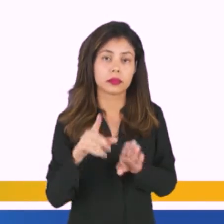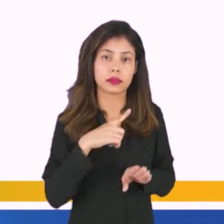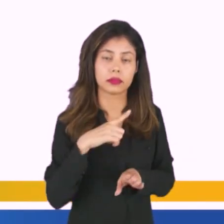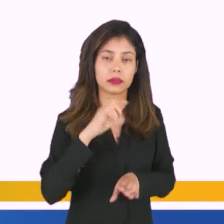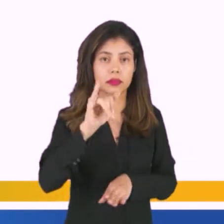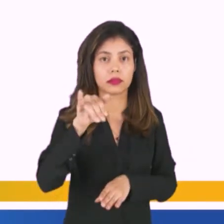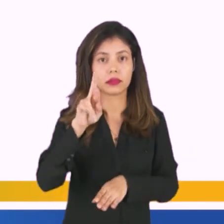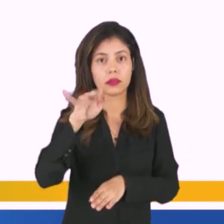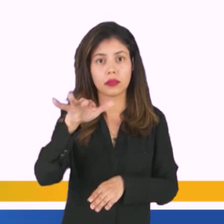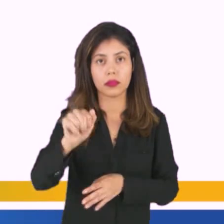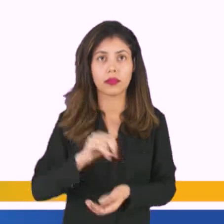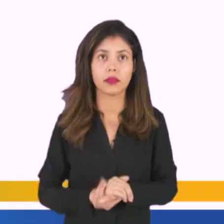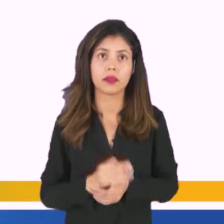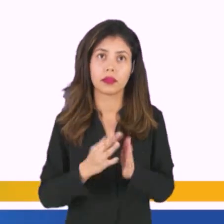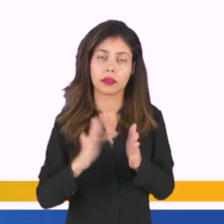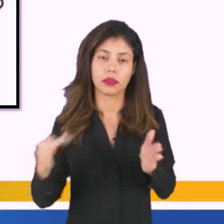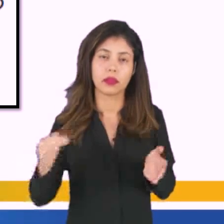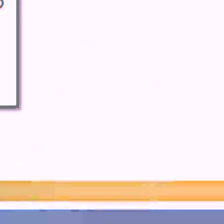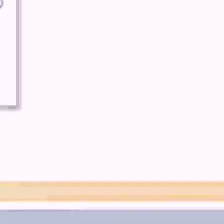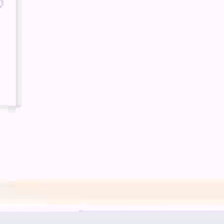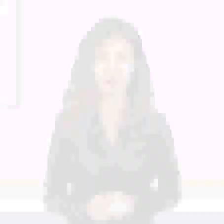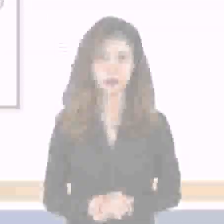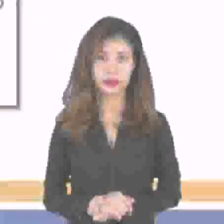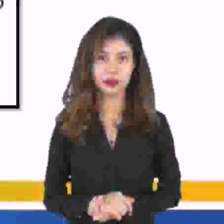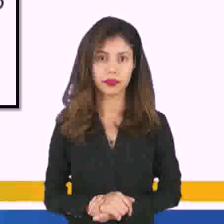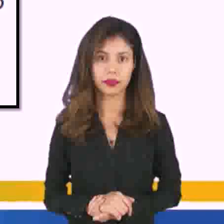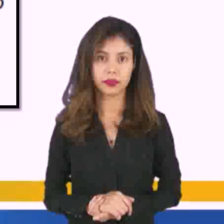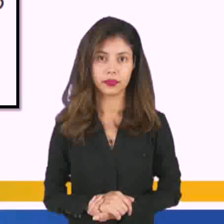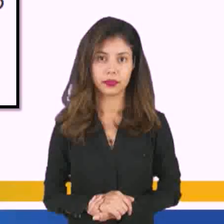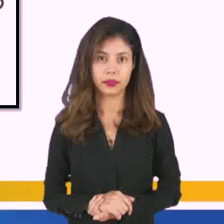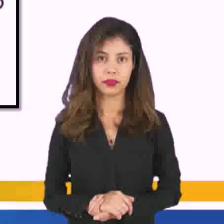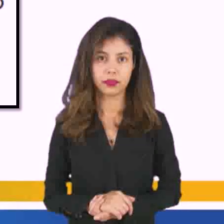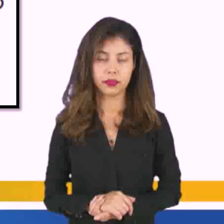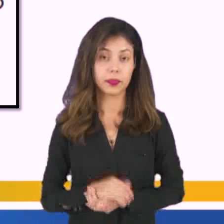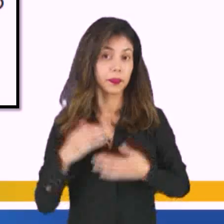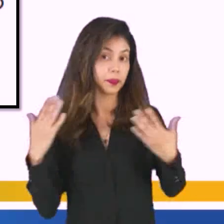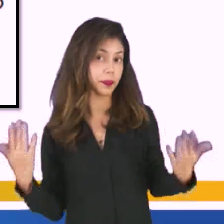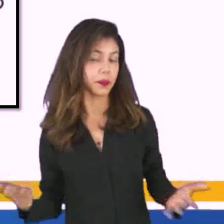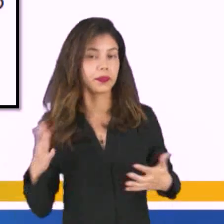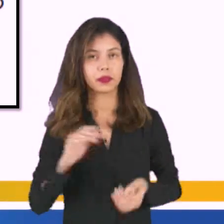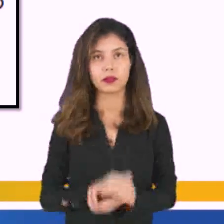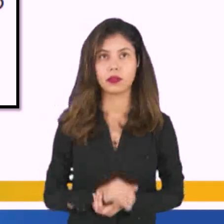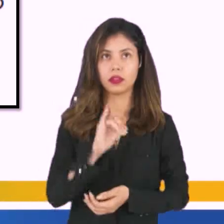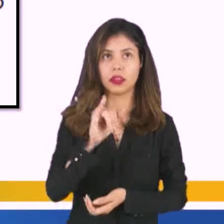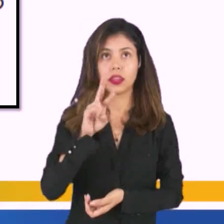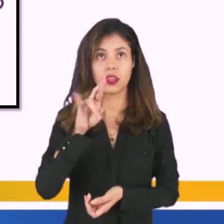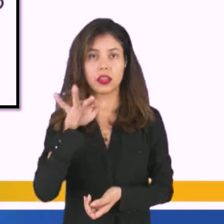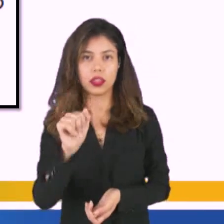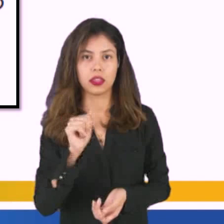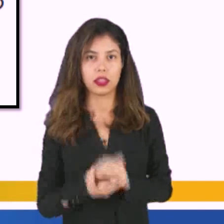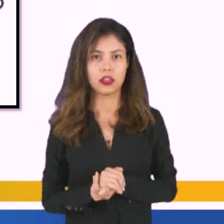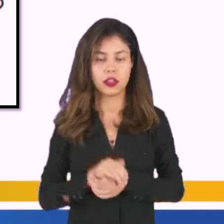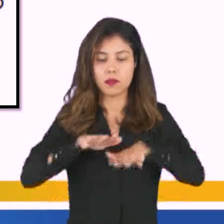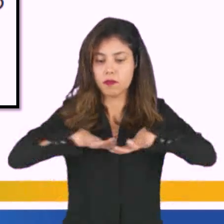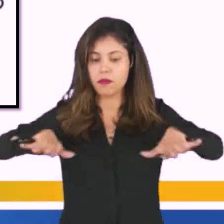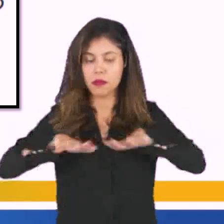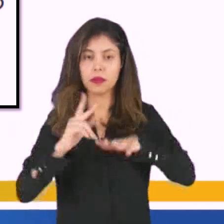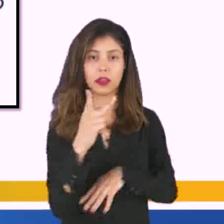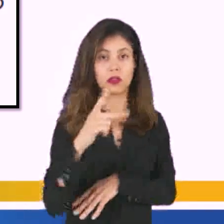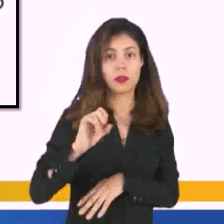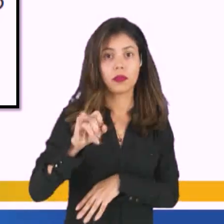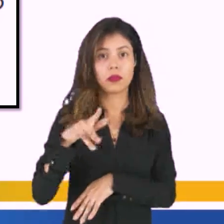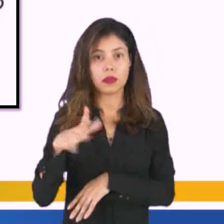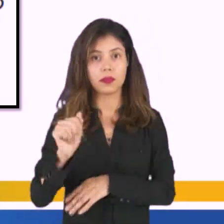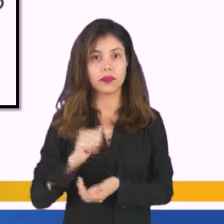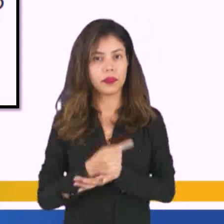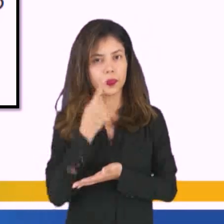fórmula molecular, porém a função é diferente. Bem, isomeria plana de posição, onde nós vamos observar